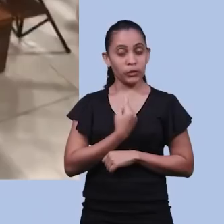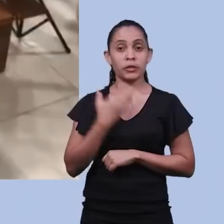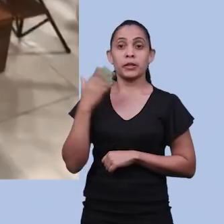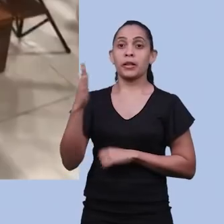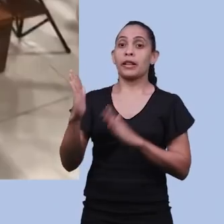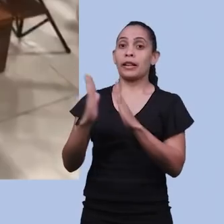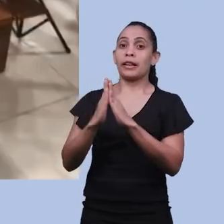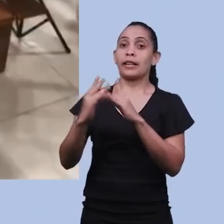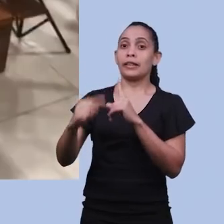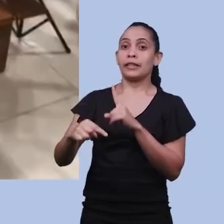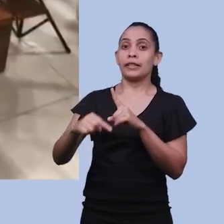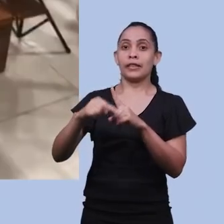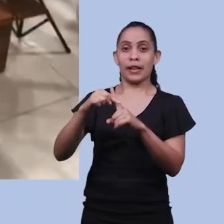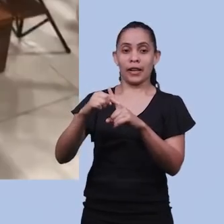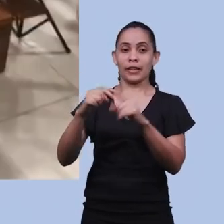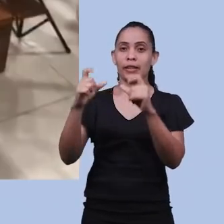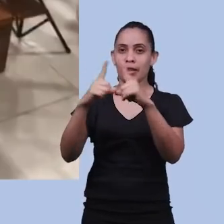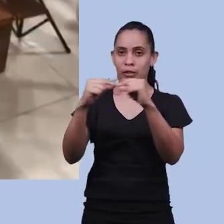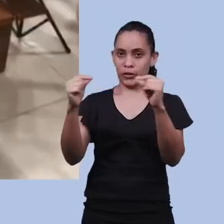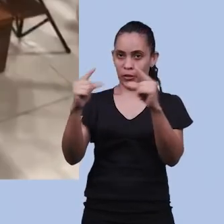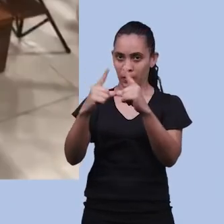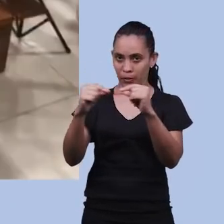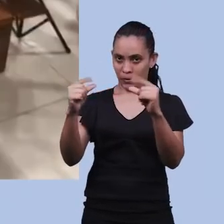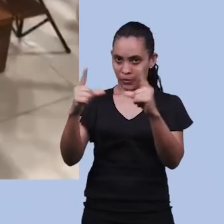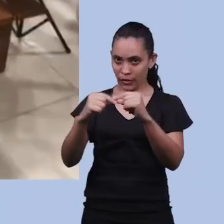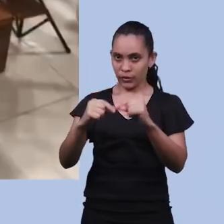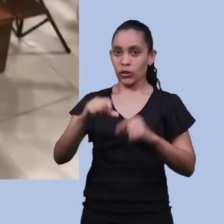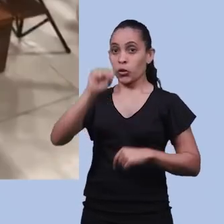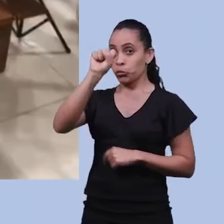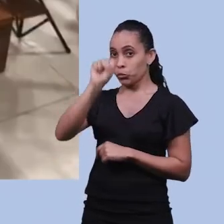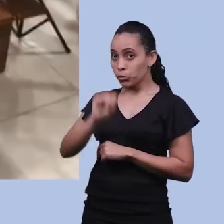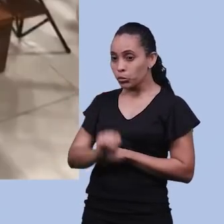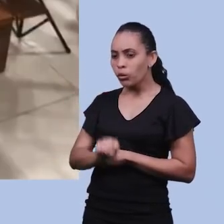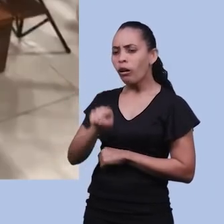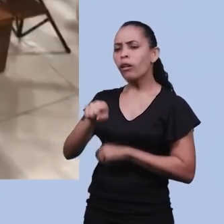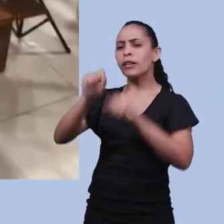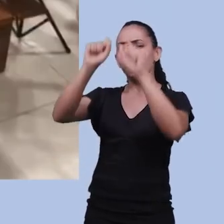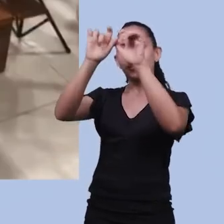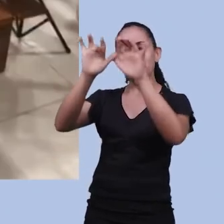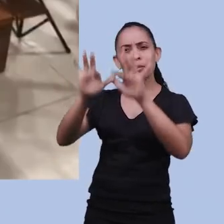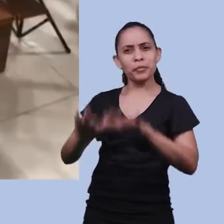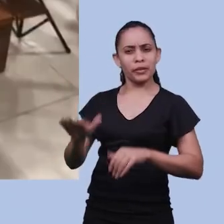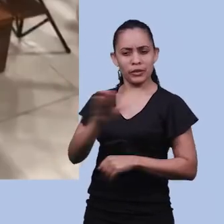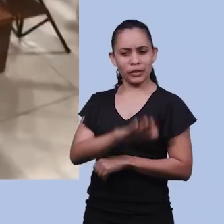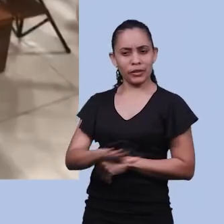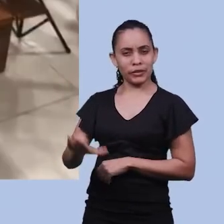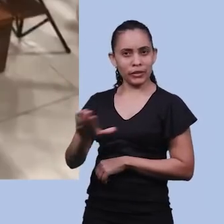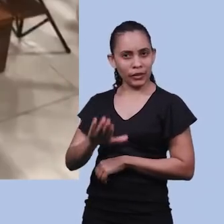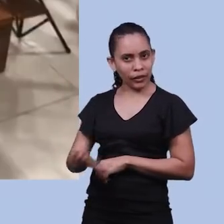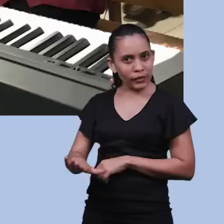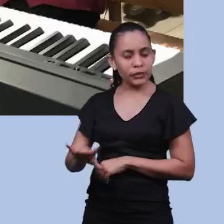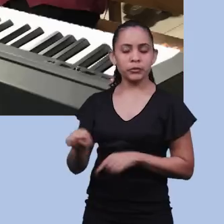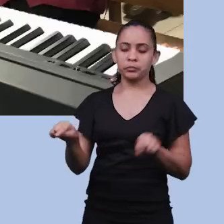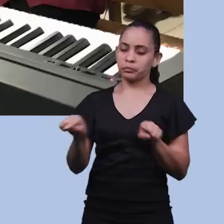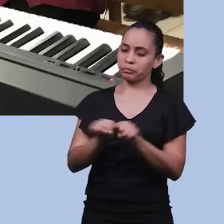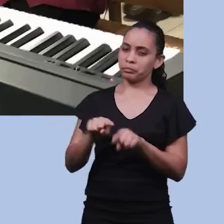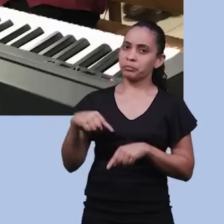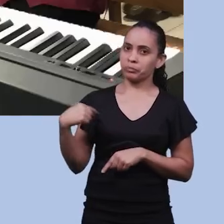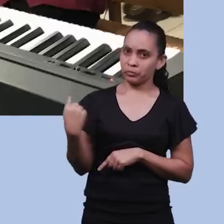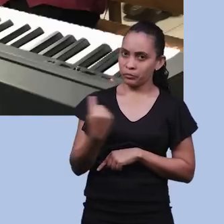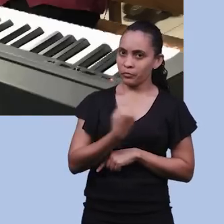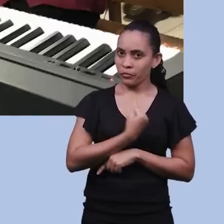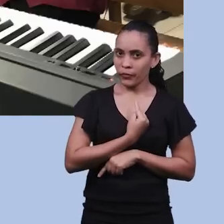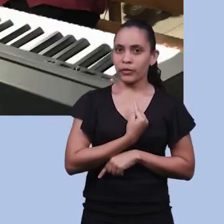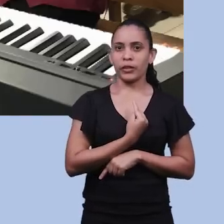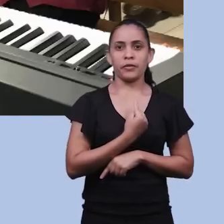Nós fomos em Brasília, na igreja Lago Sul. Olha que bênção as crianças. Tivemos